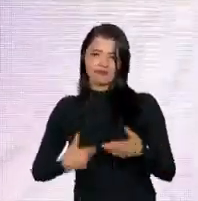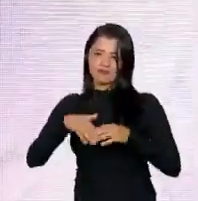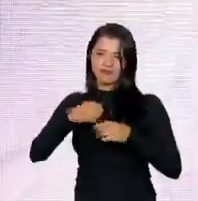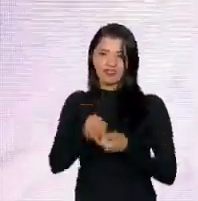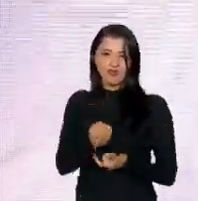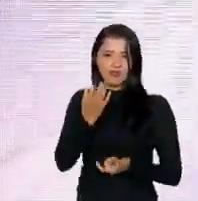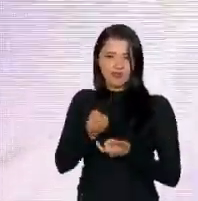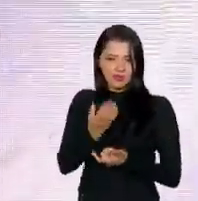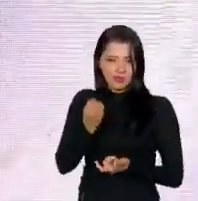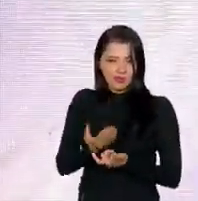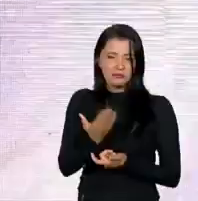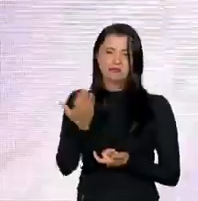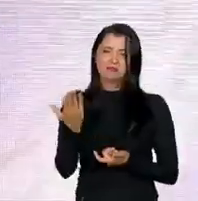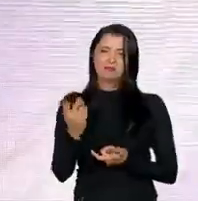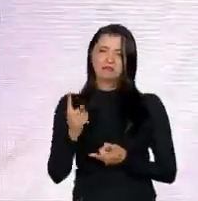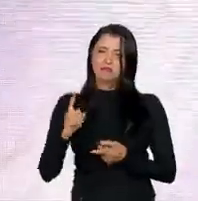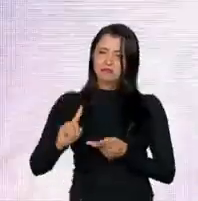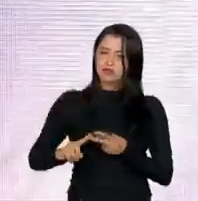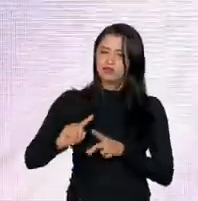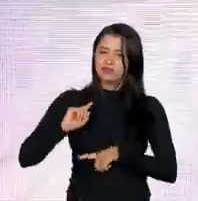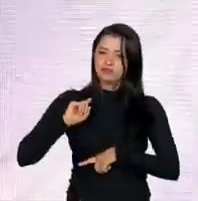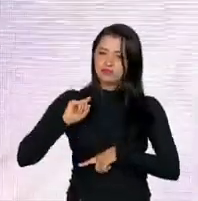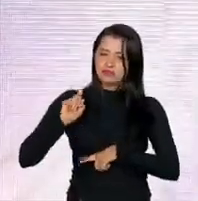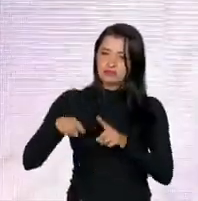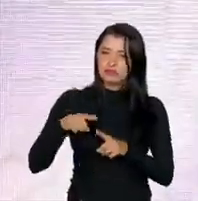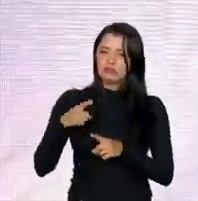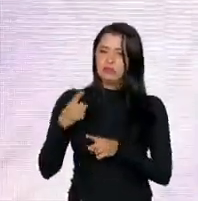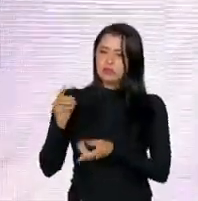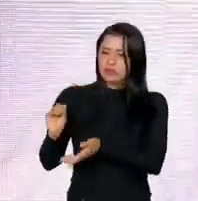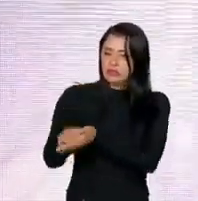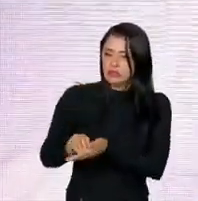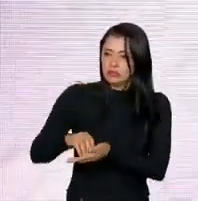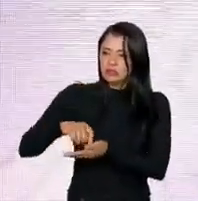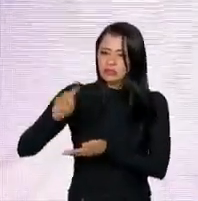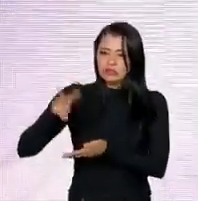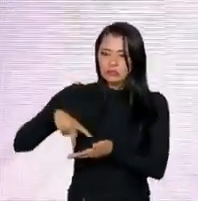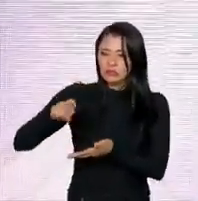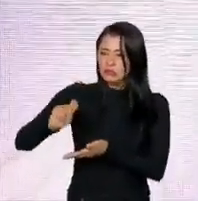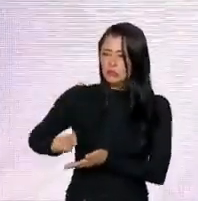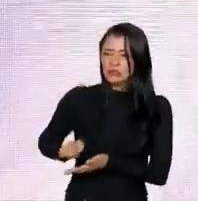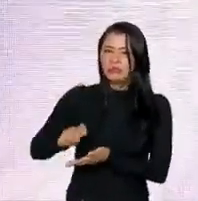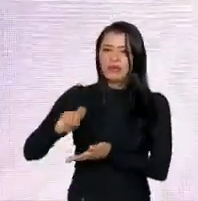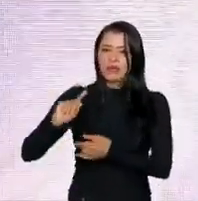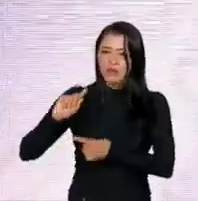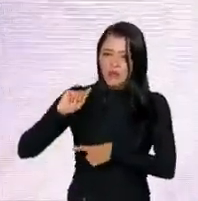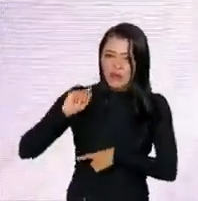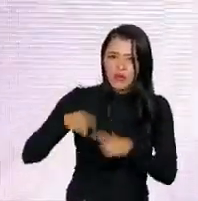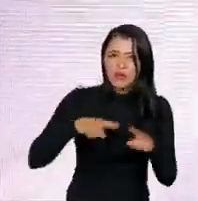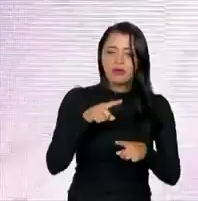alfabetização, de superação do analfabetismo, e